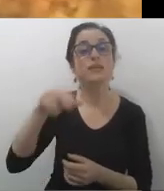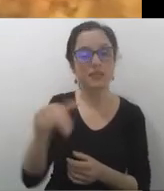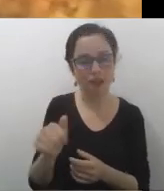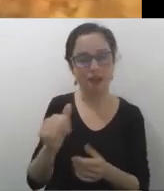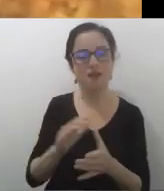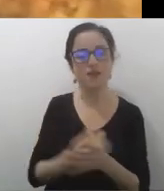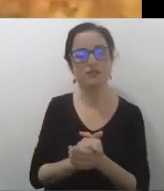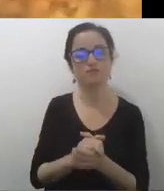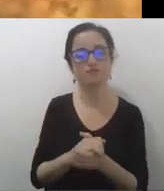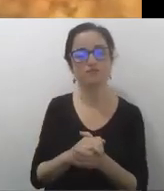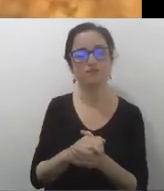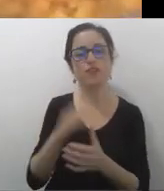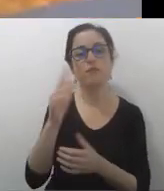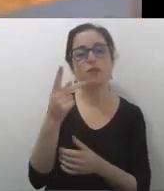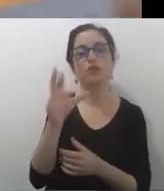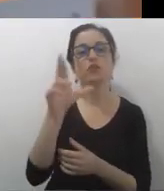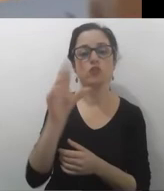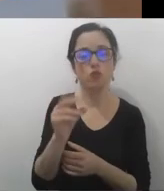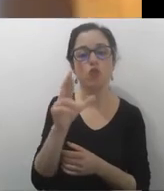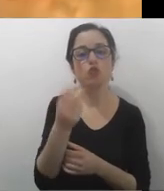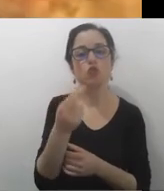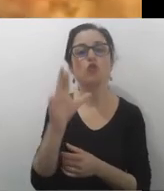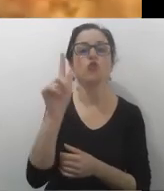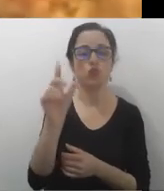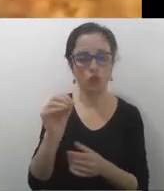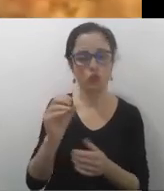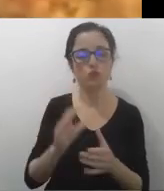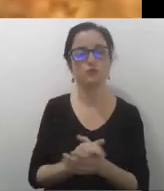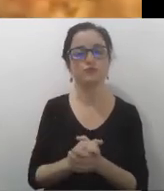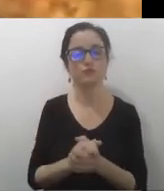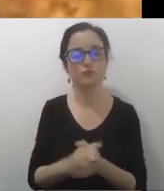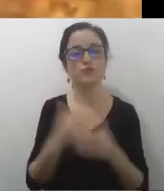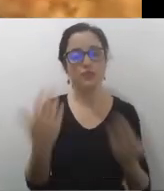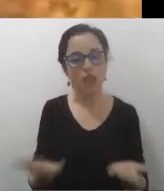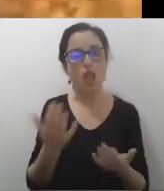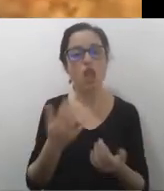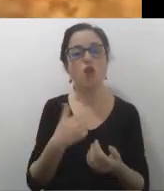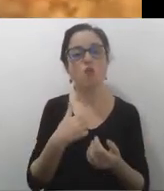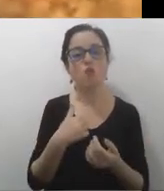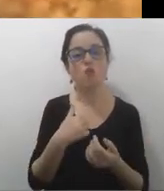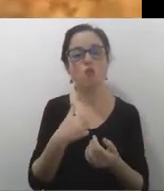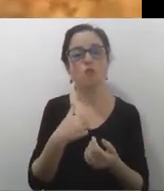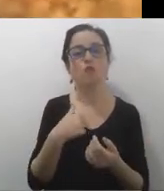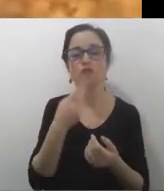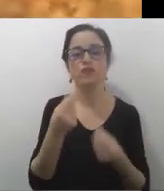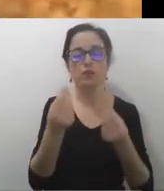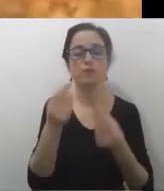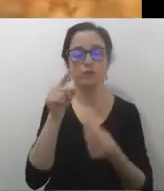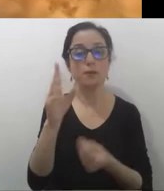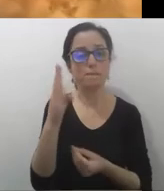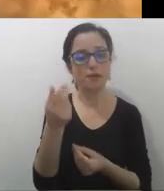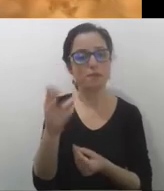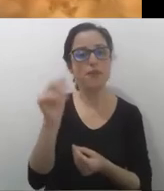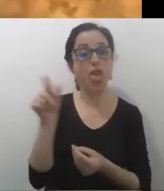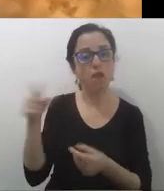Murat, Mina Varchavi Schick-Ugert, Pedro Luiz Pereira de Souza e Rodrigo Paiva. É isso, então eu vou passar a palavra